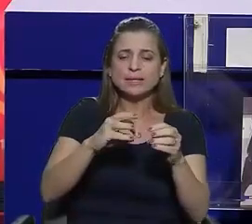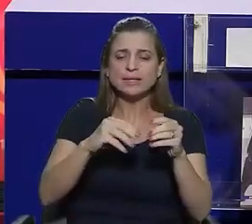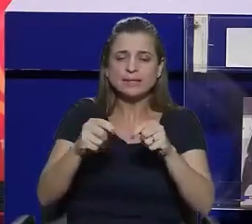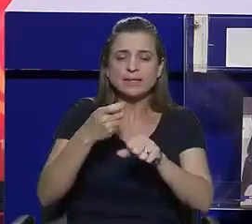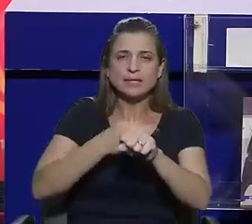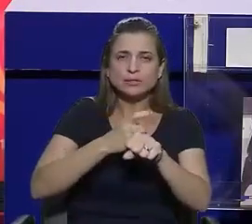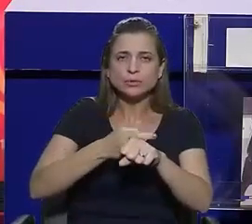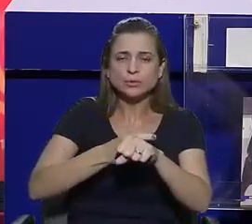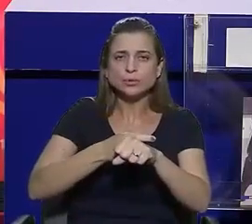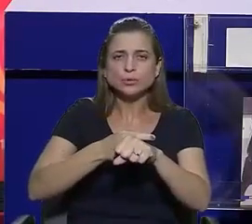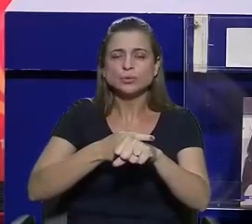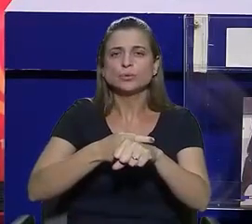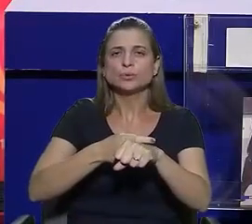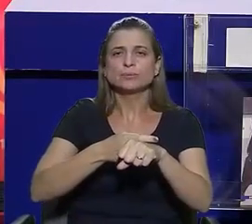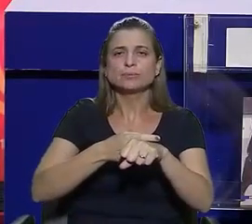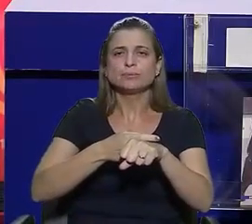eu digo, escalavra.